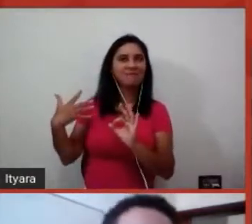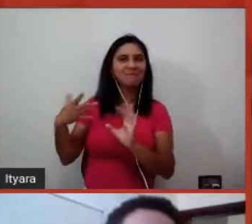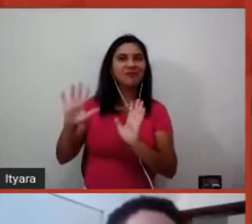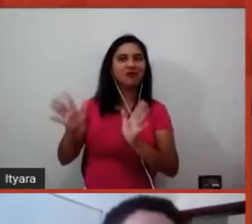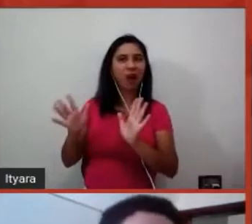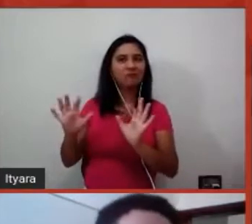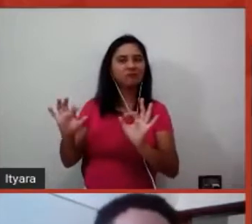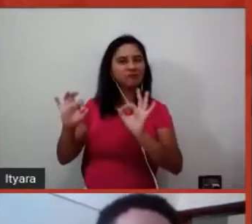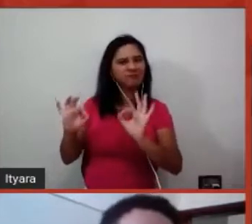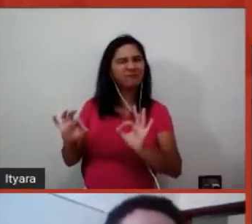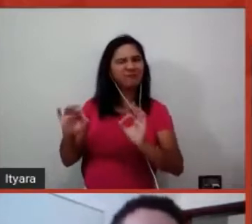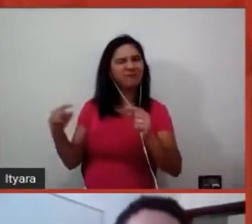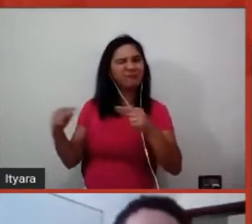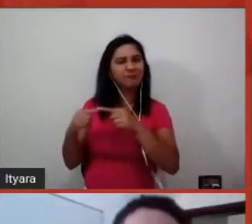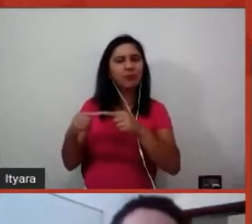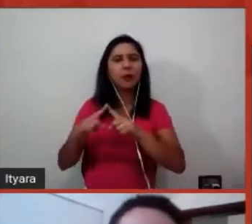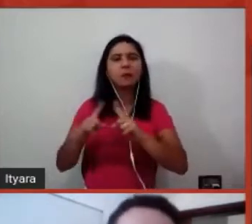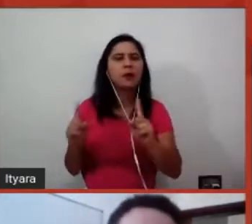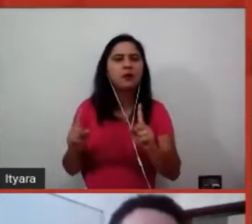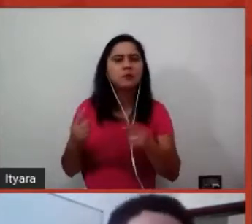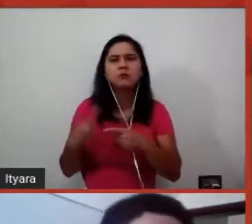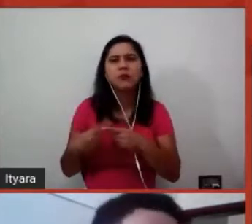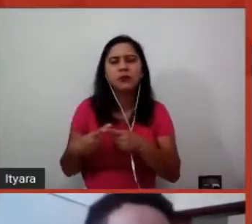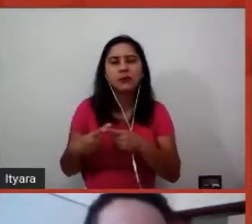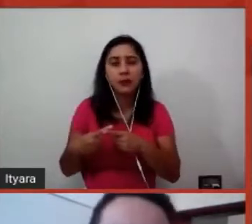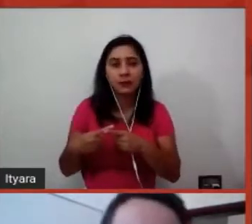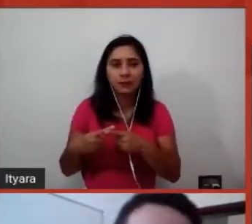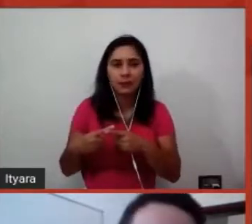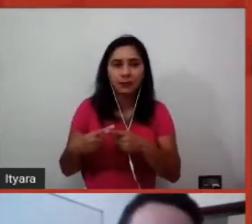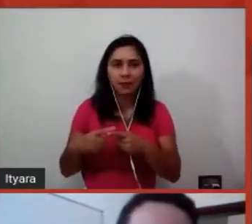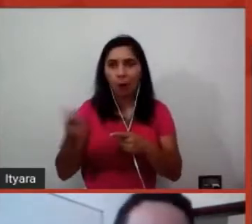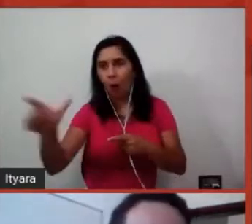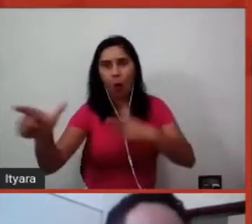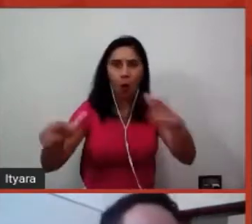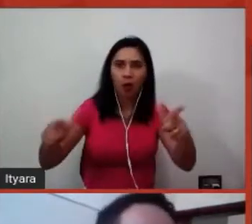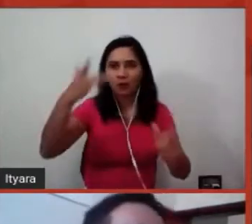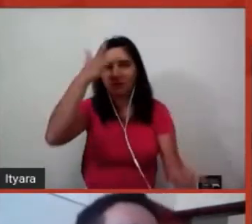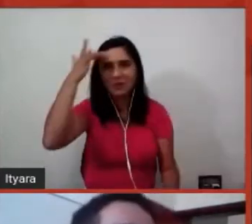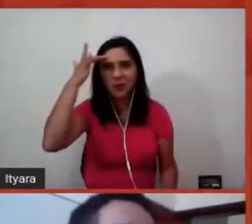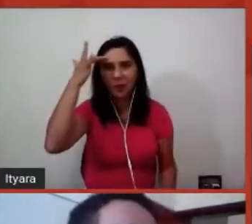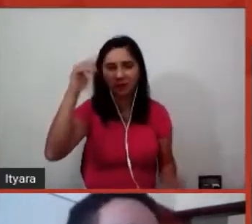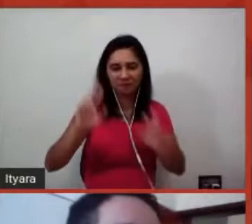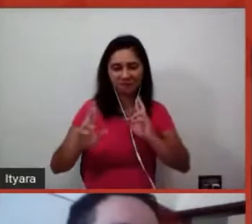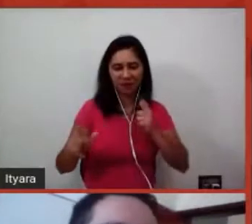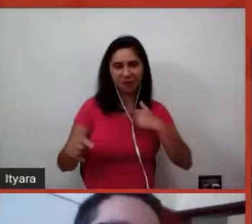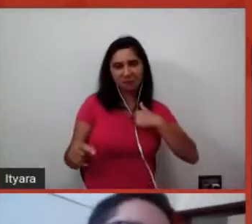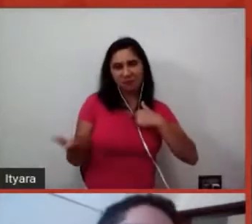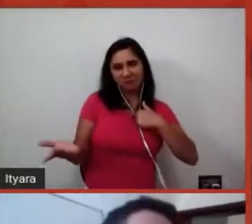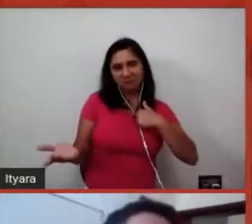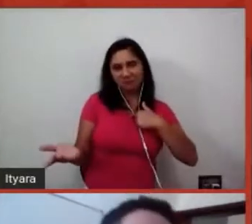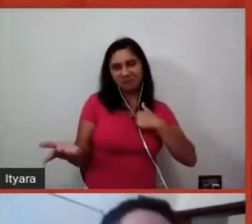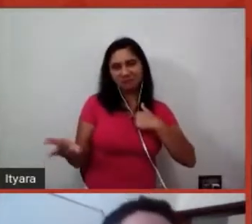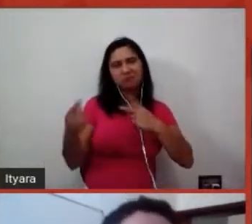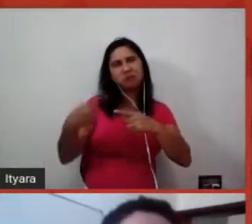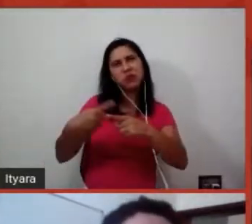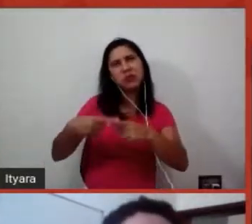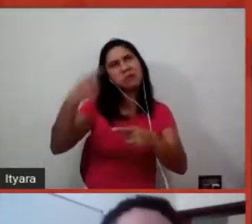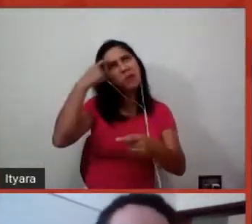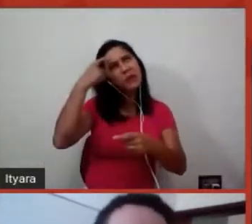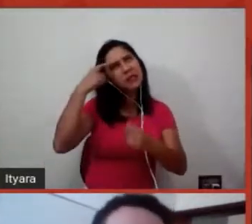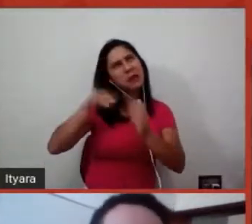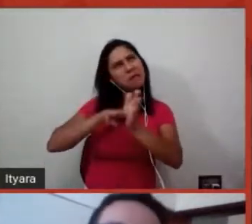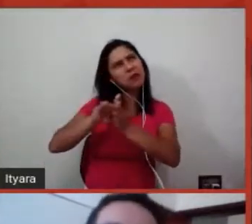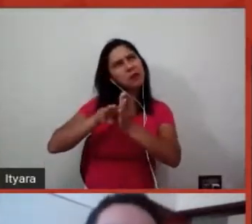por que, a partir do momento que vocês não sou eu, outras pessoas não são eu, né? Por que pensar as